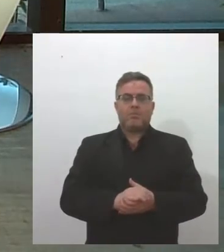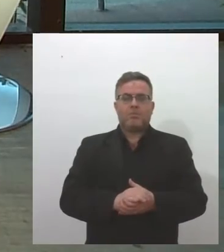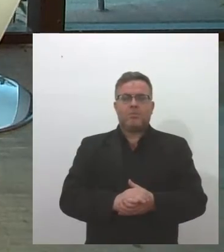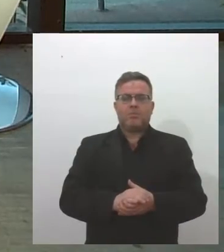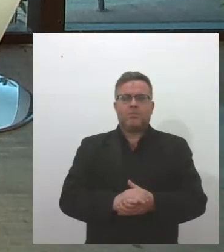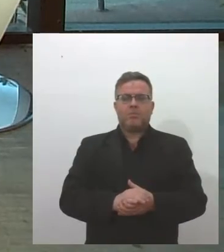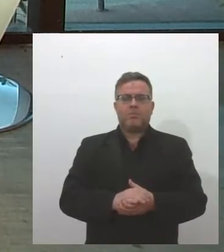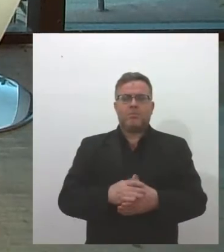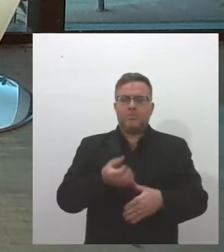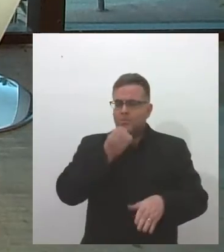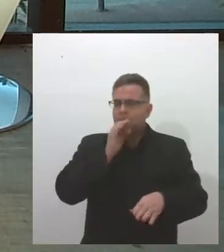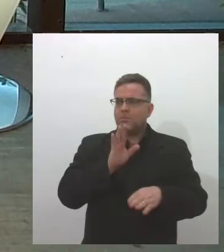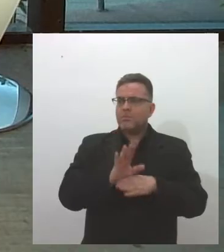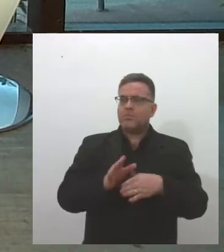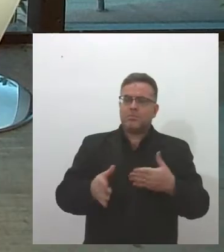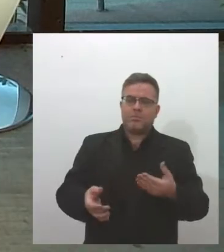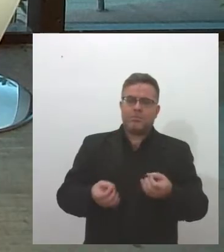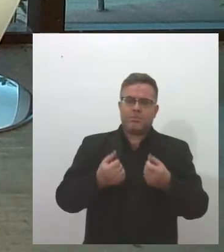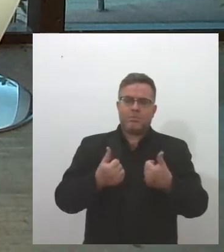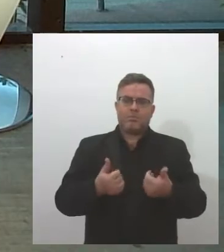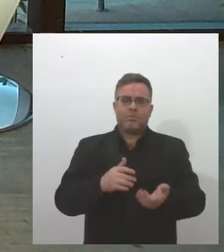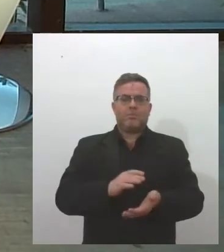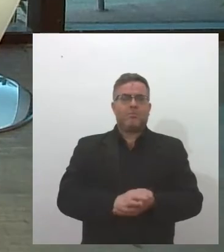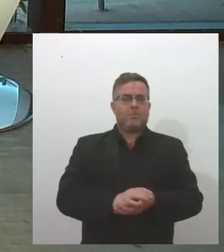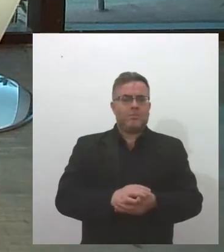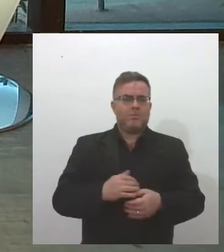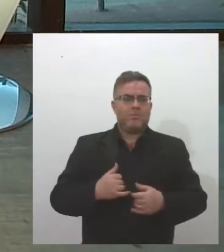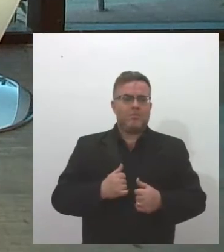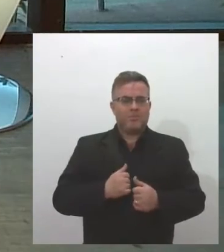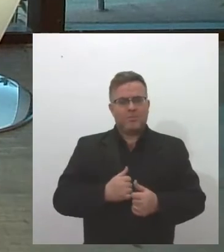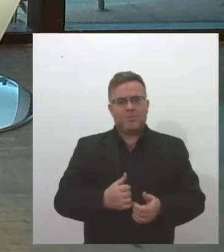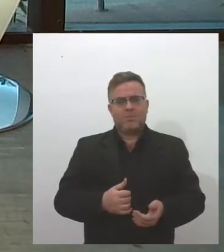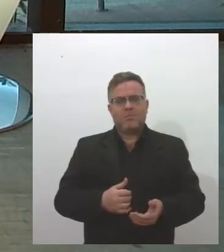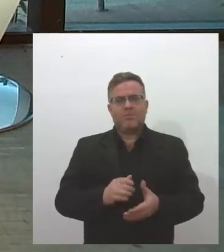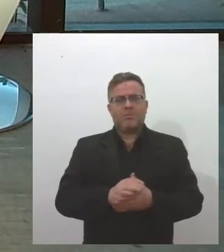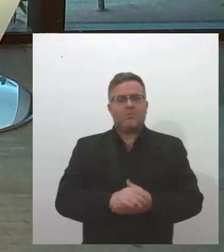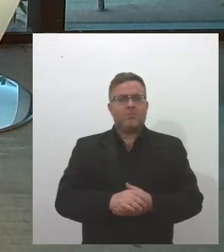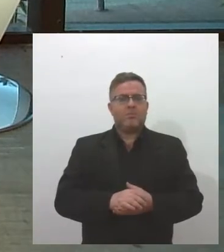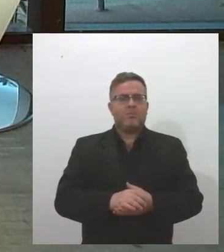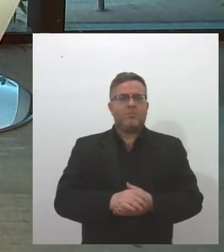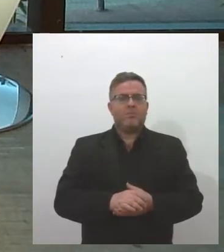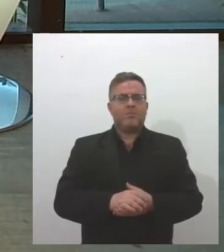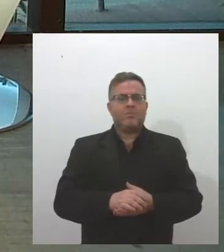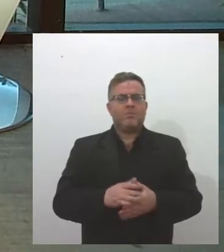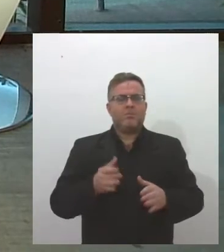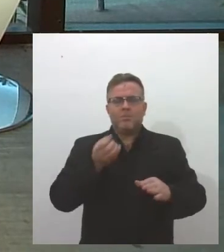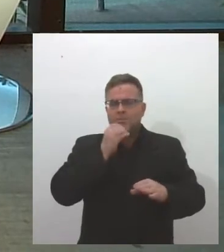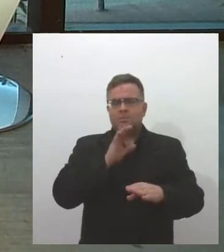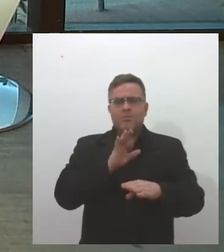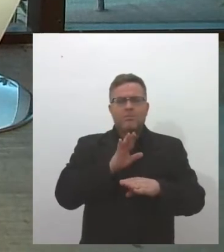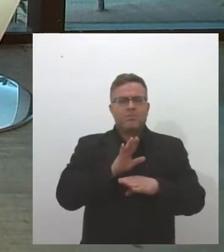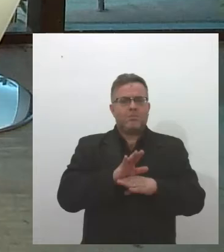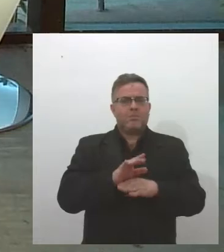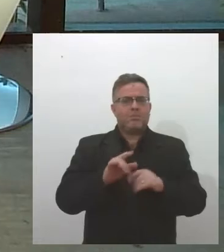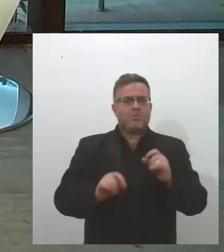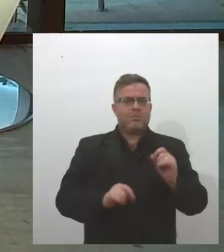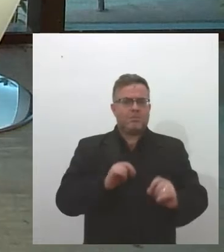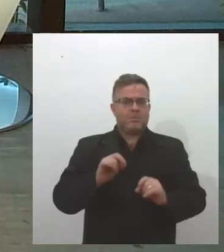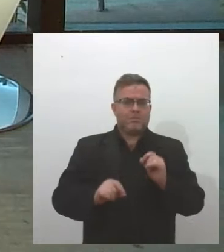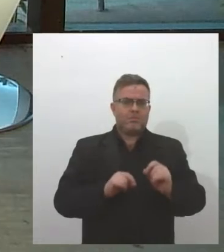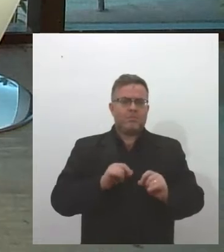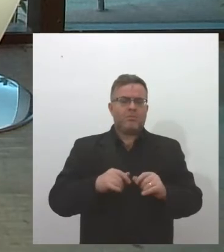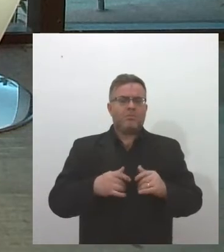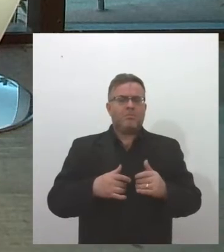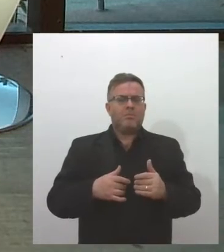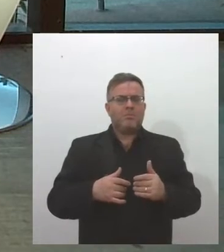Boa tarde, muito bom revê-la. Boa tarde. As pessoas que estão assistindo a reprise, né, do Além da Pauta, boa